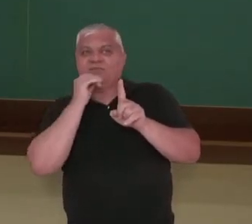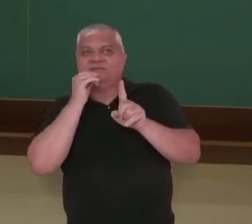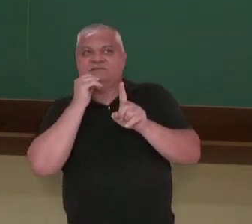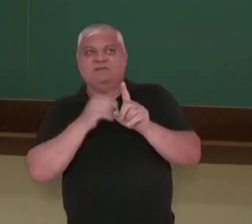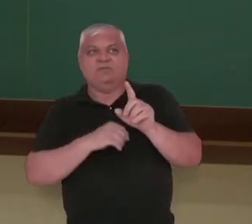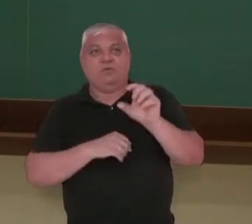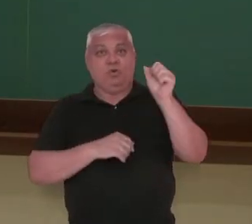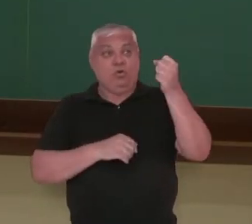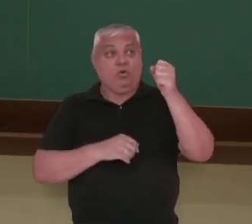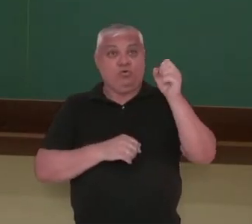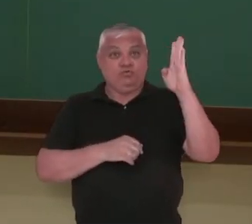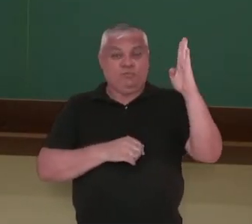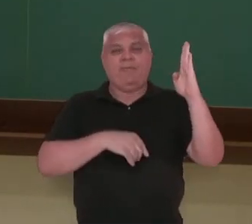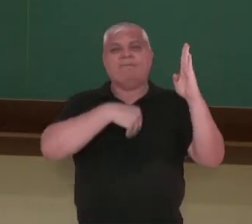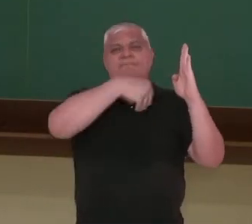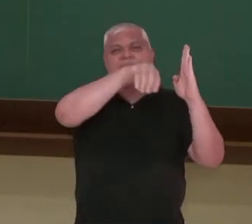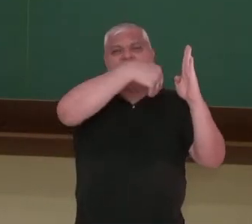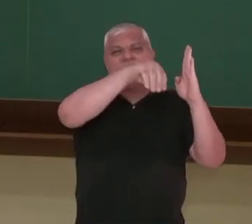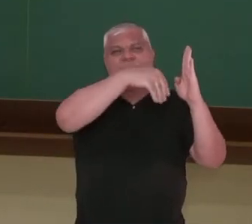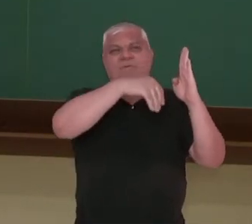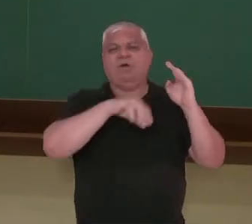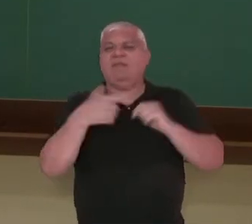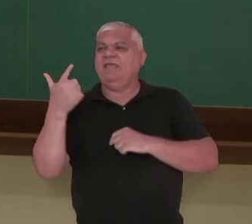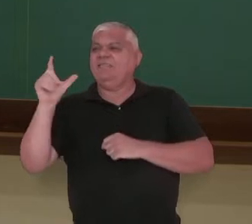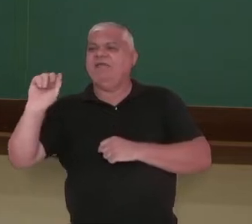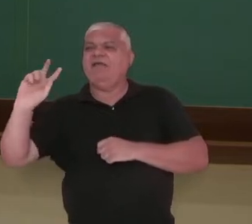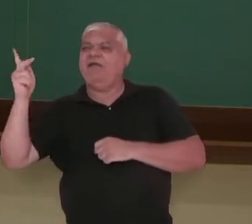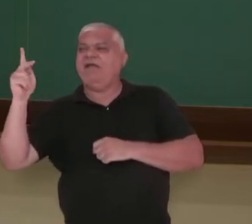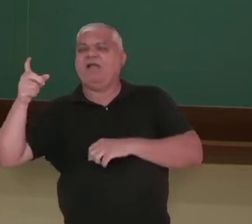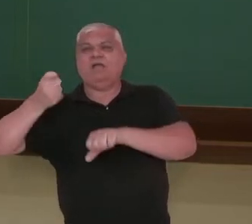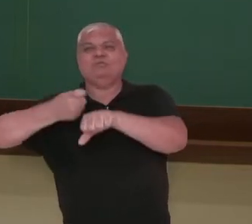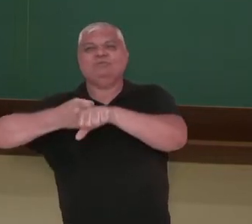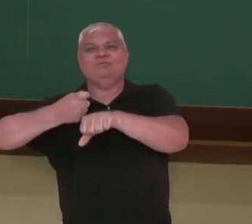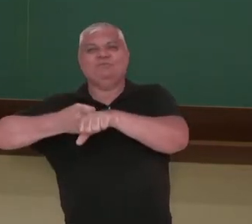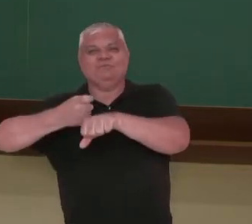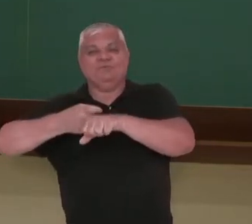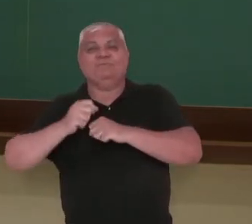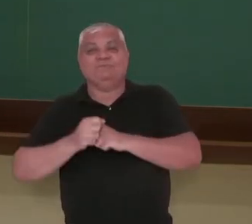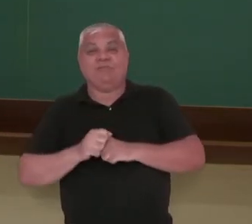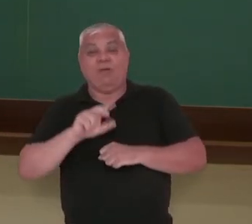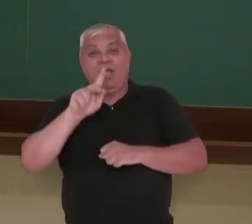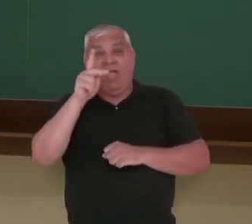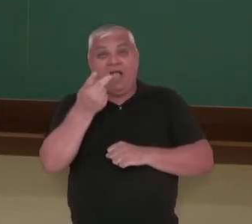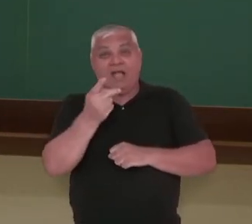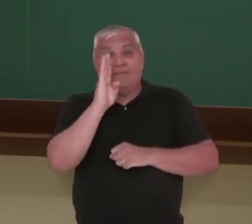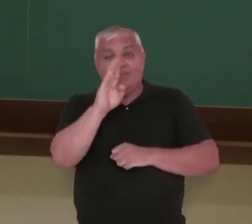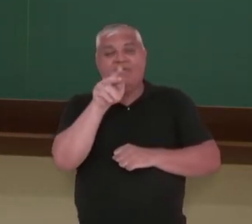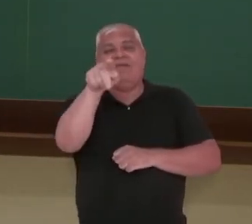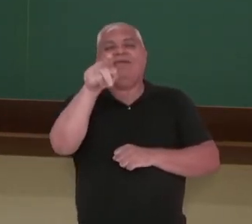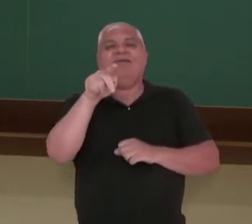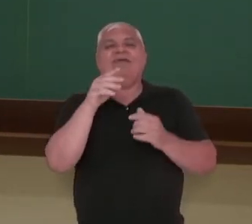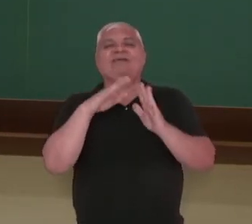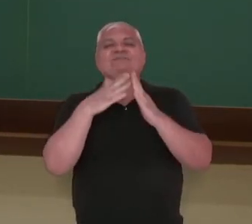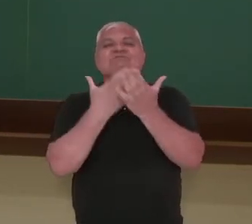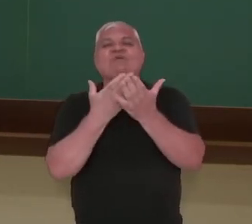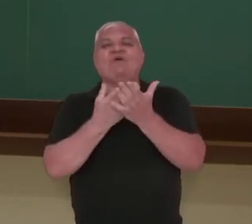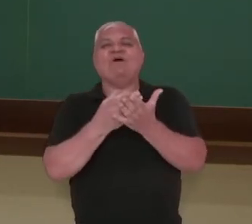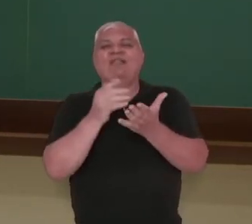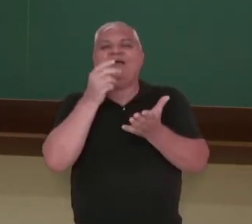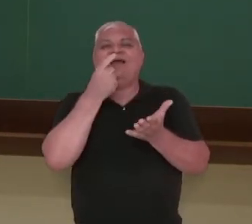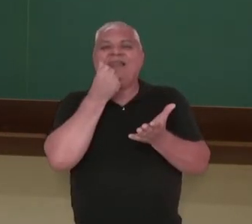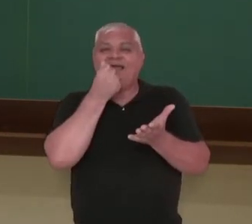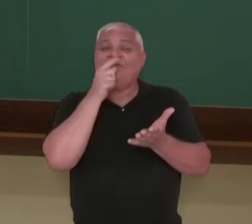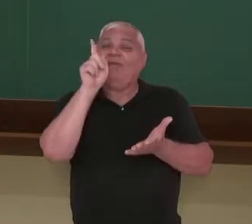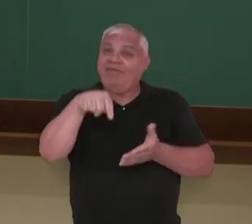8B é o lápis mais mole e o 10H é o lápis mais duro. Ou seja, o lápis HB é o lápis escolar que vocês escrevem normalmente. Quando você vai fazer